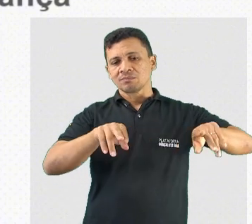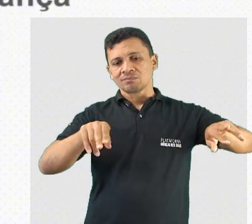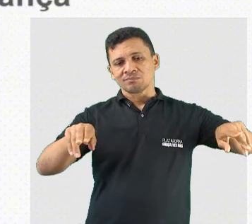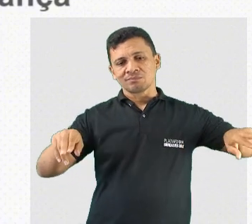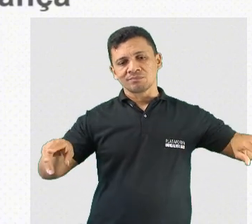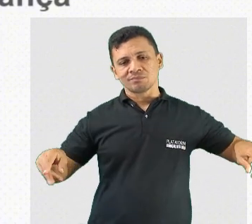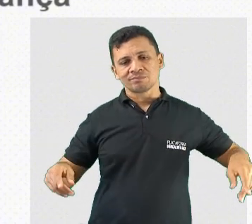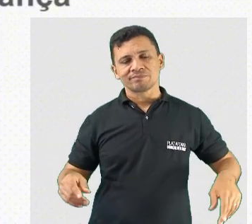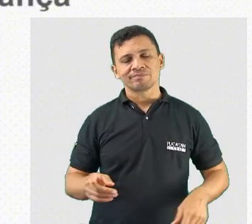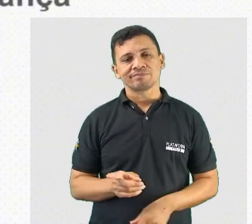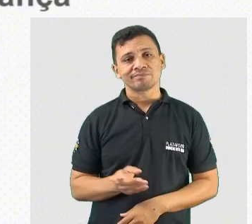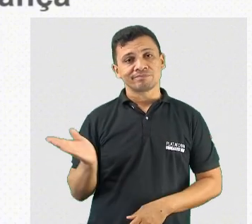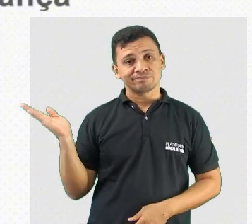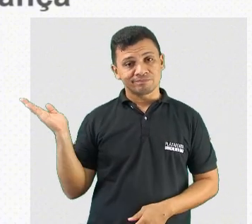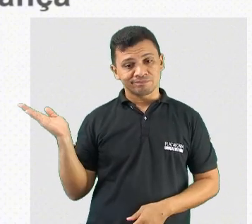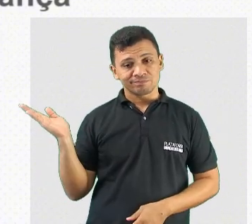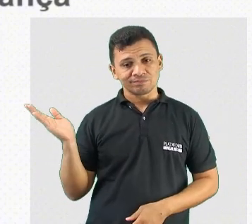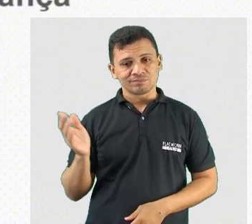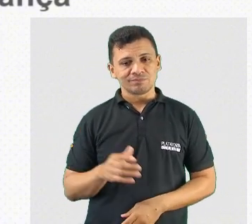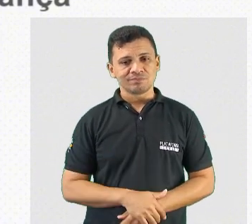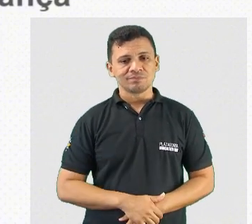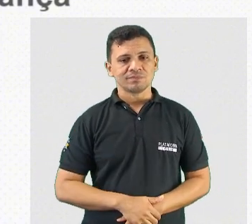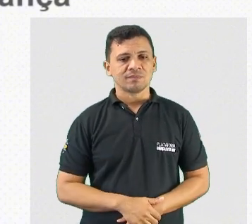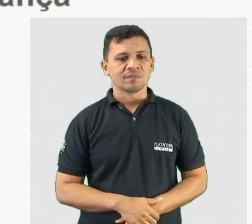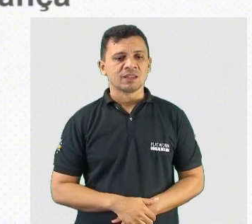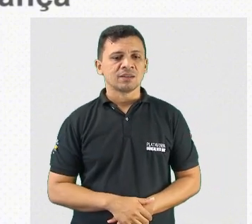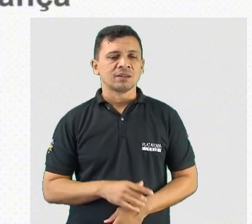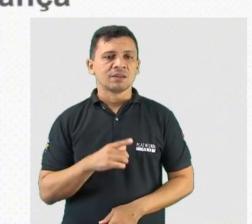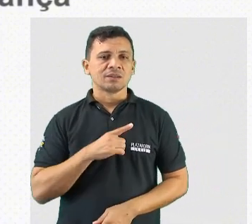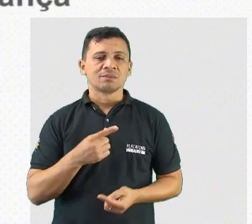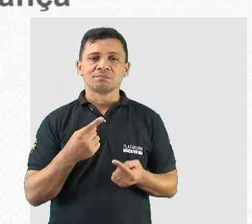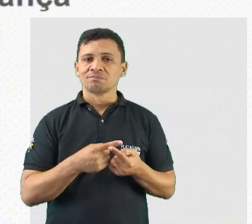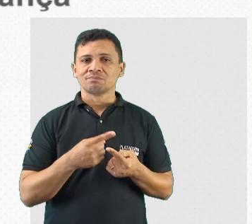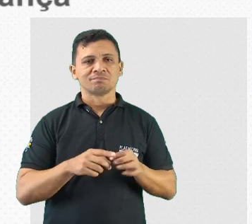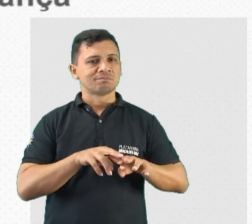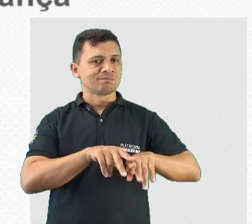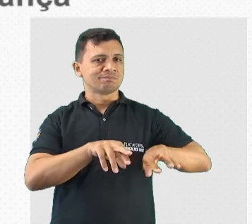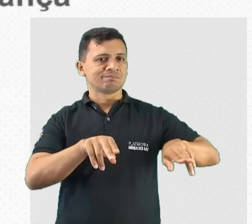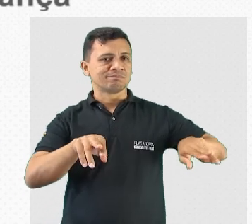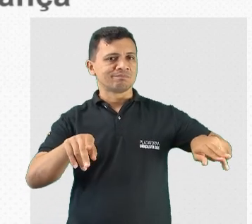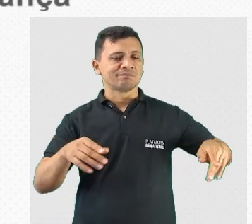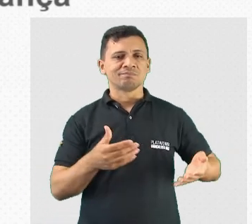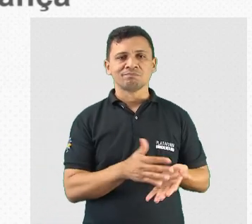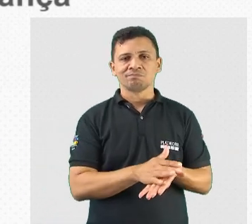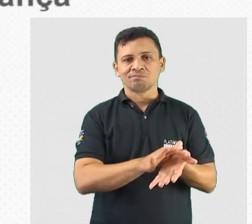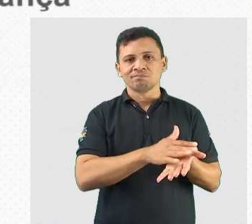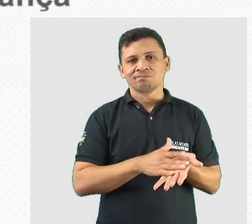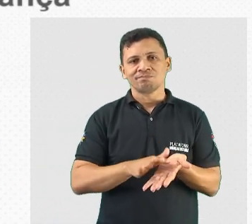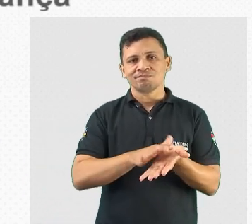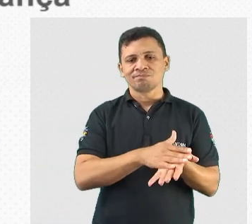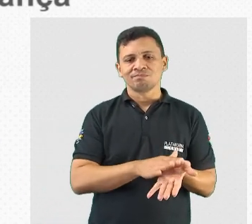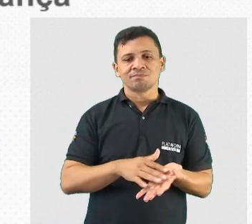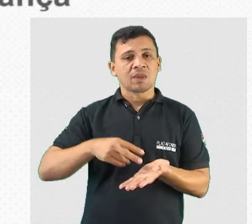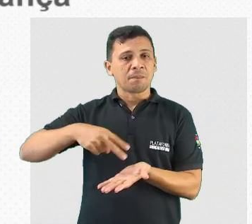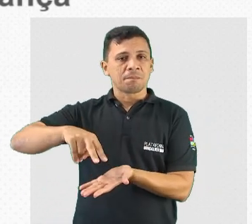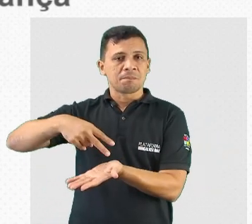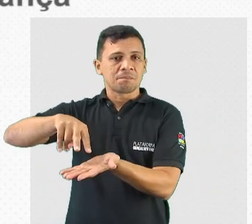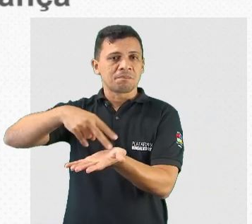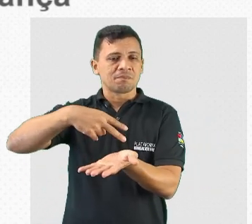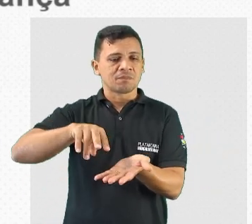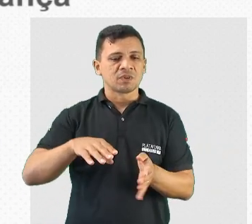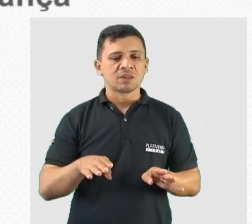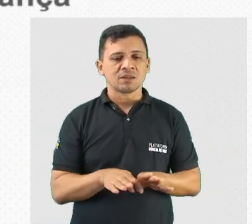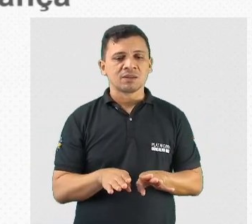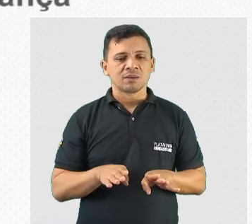roda, o samba enredo, o samba canção, o samba de partido alto, samba de malandragem, pagode, samba de gafeira e uma variação que eu